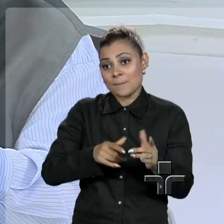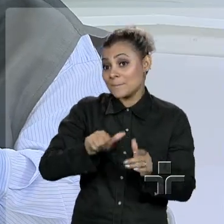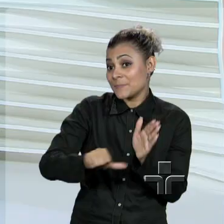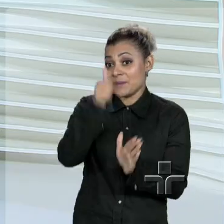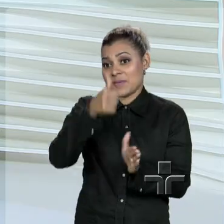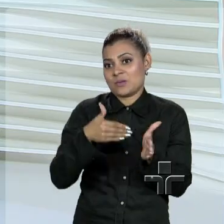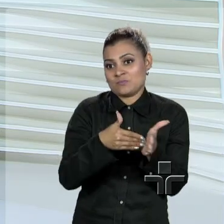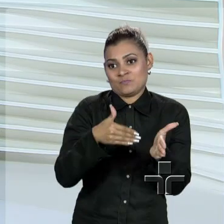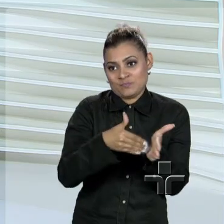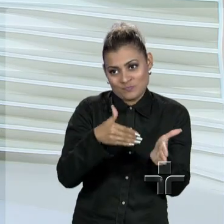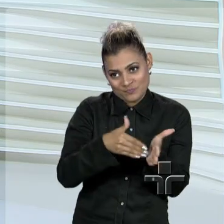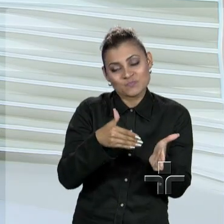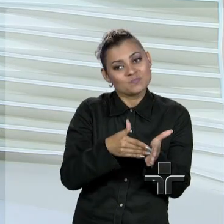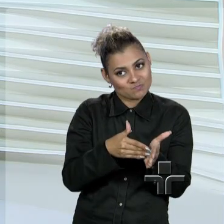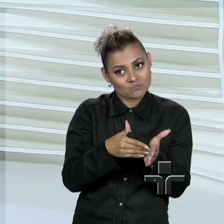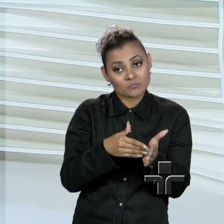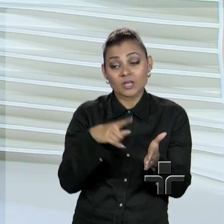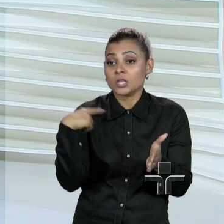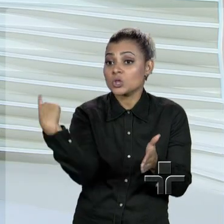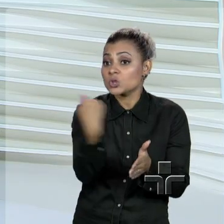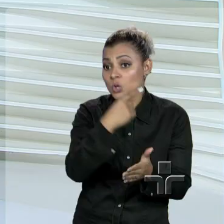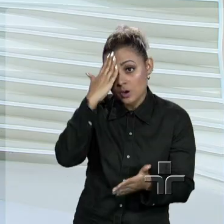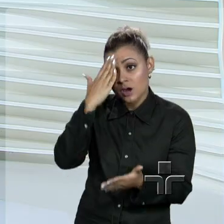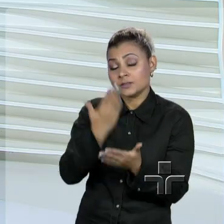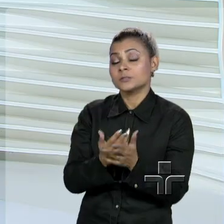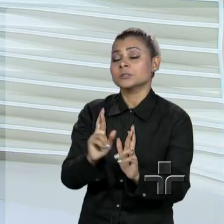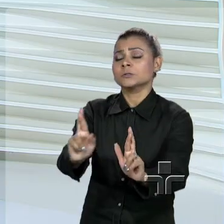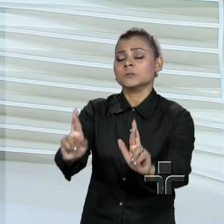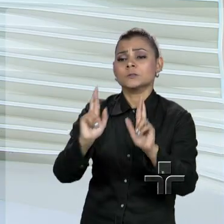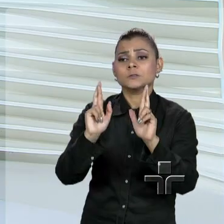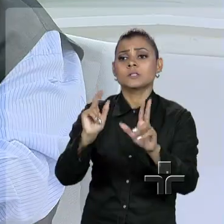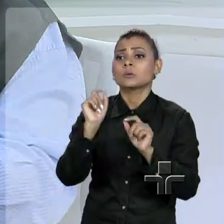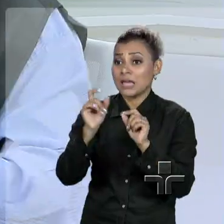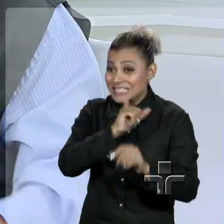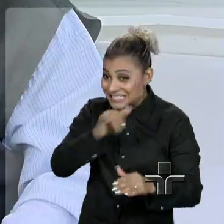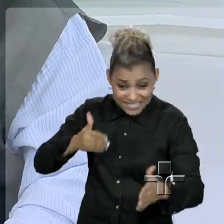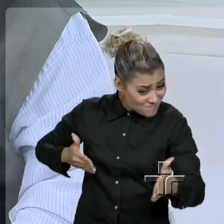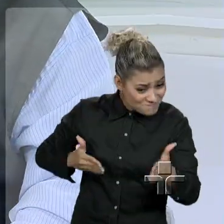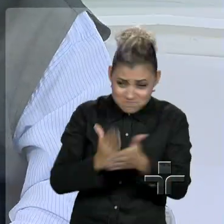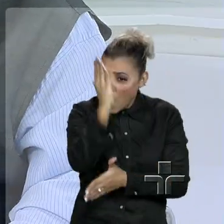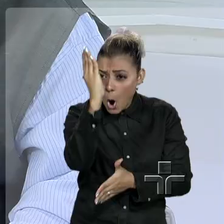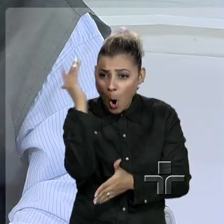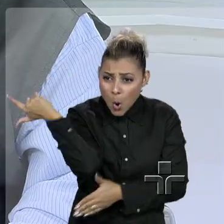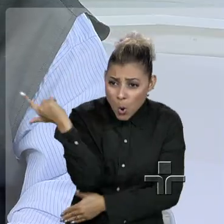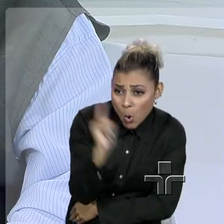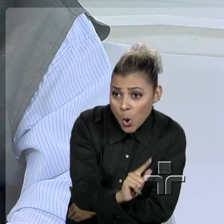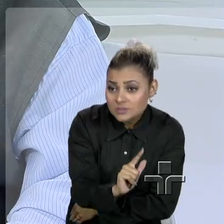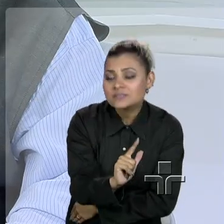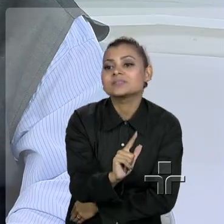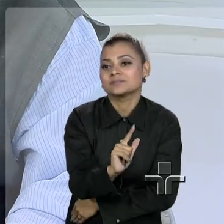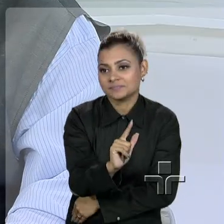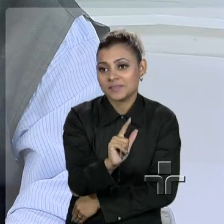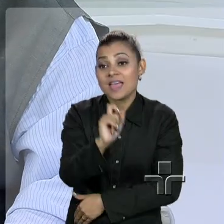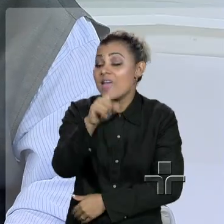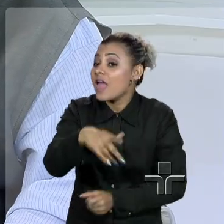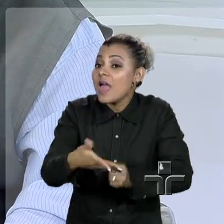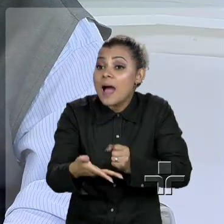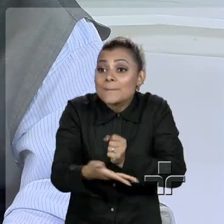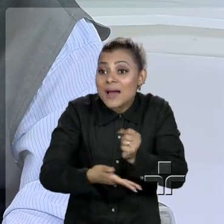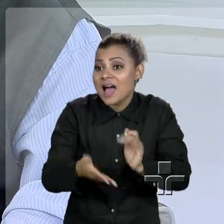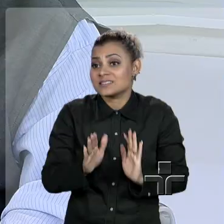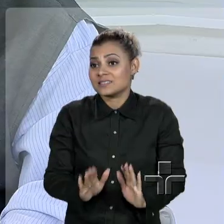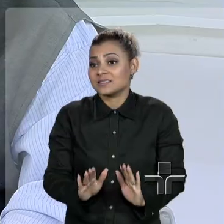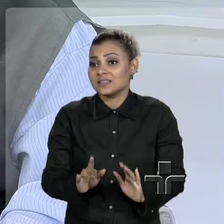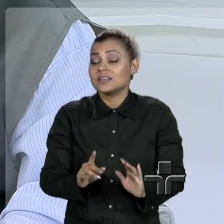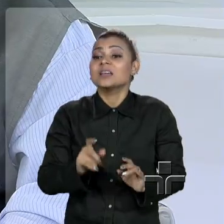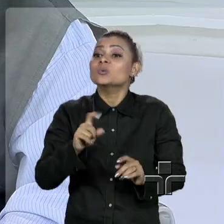vencida. Na esperança de quê? Na esperança de que, vencida essa barreira, como ela é a causa básica do